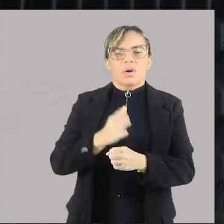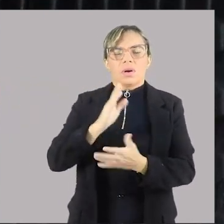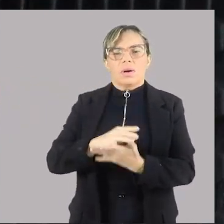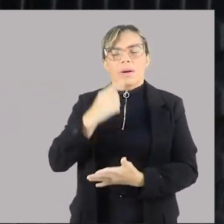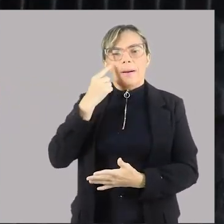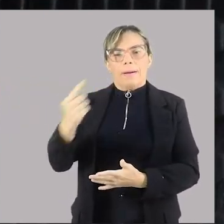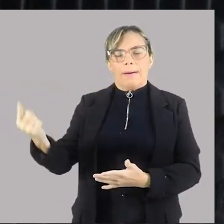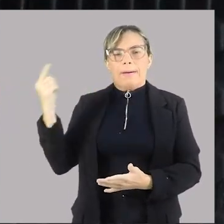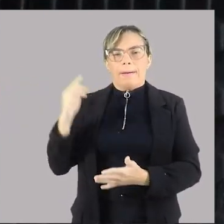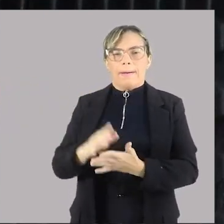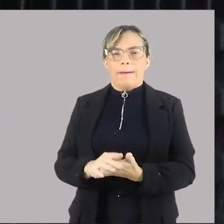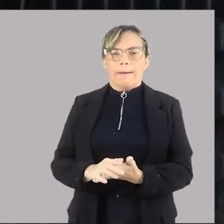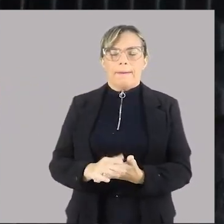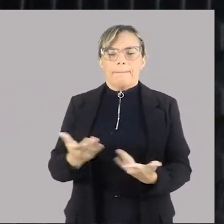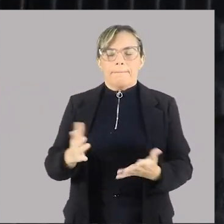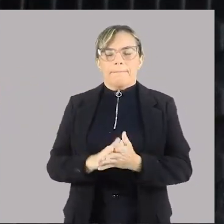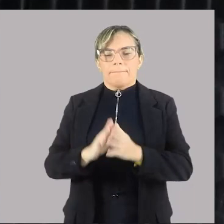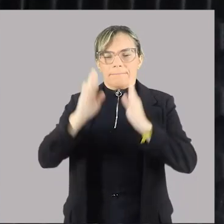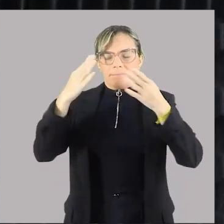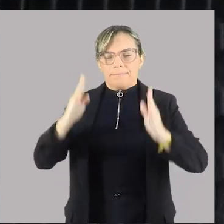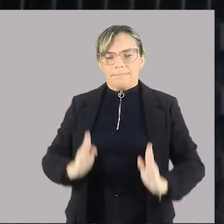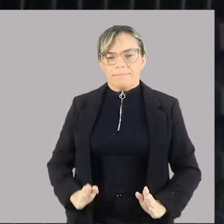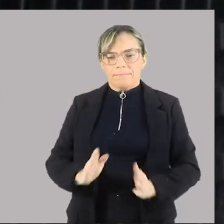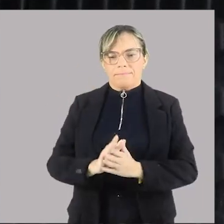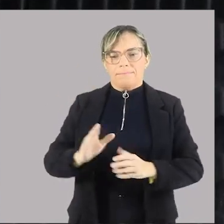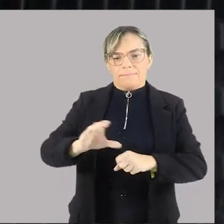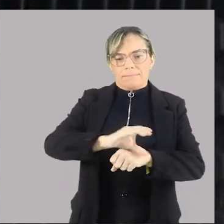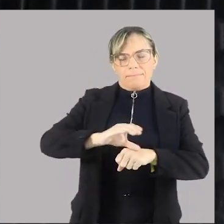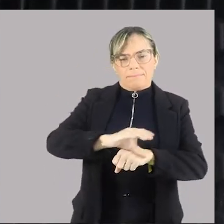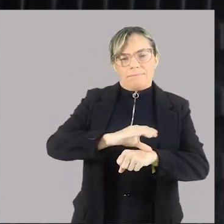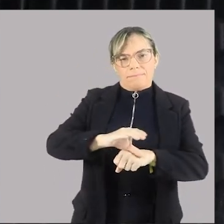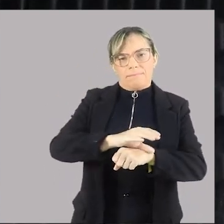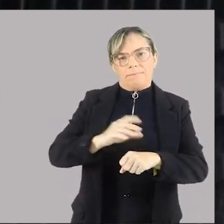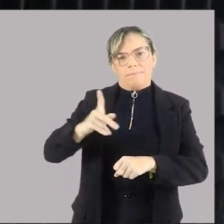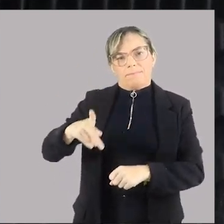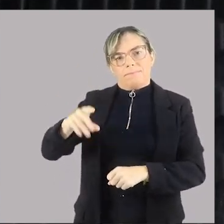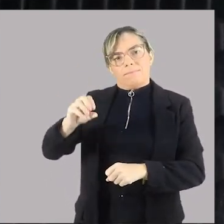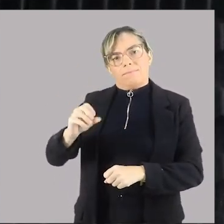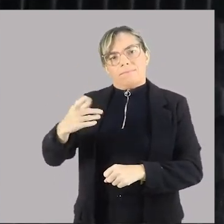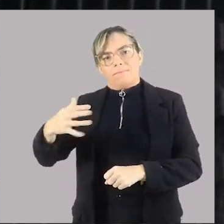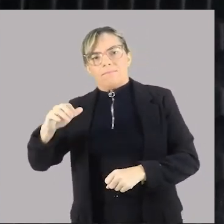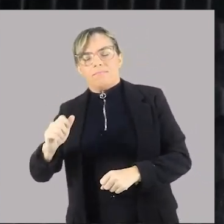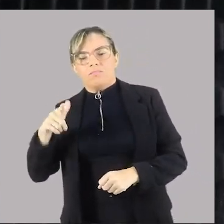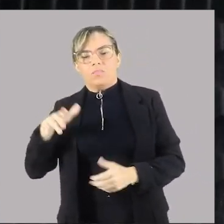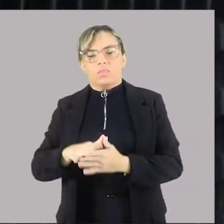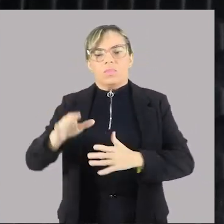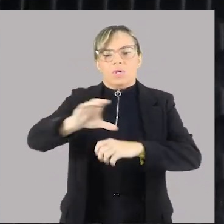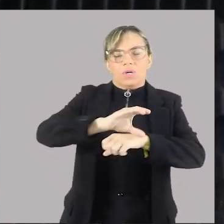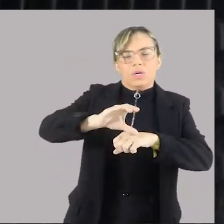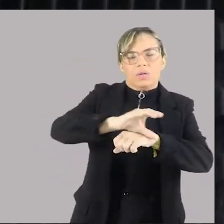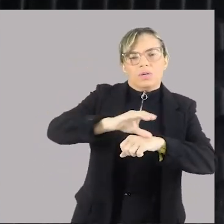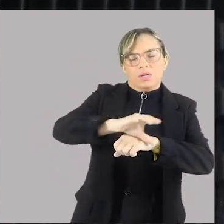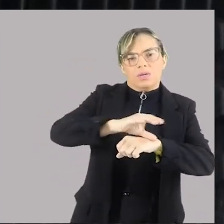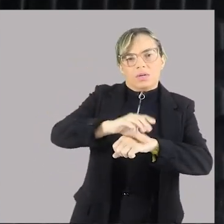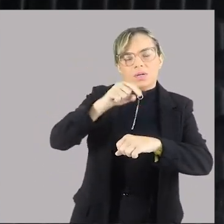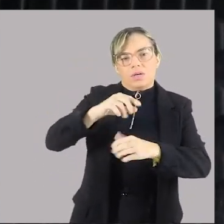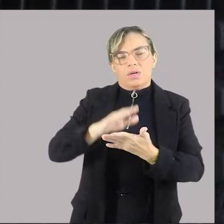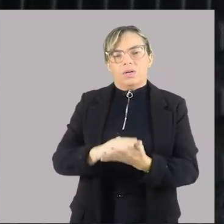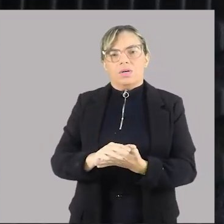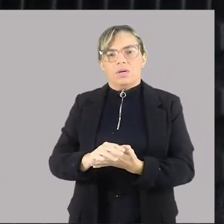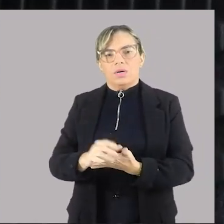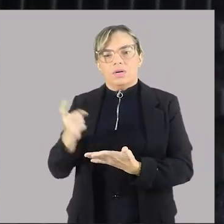Observe que a Constituição polaca é uma Constituição de inspiração fascista. E essa Constituição ela é fundamental